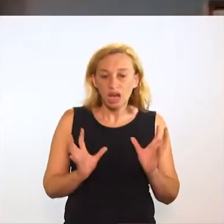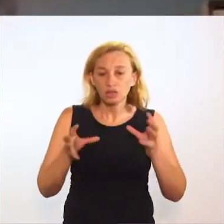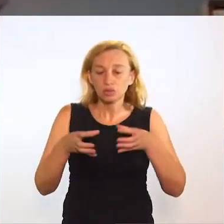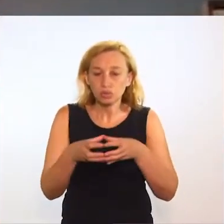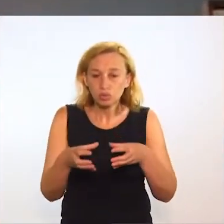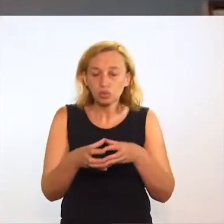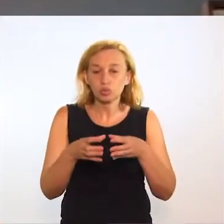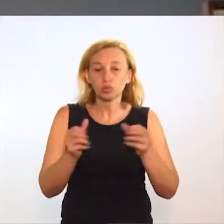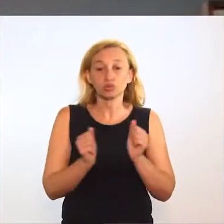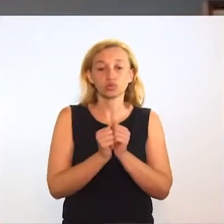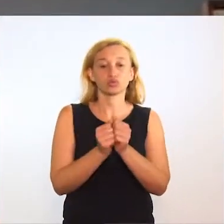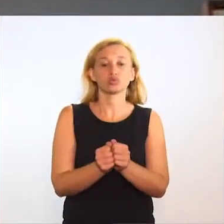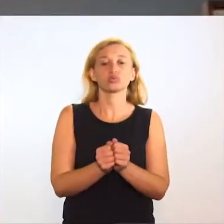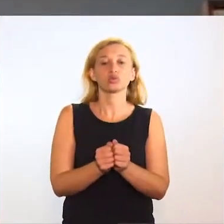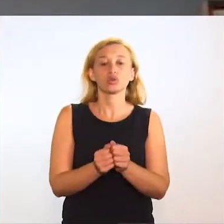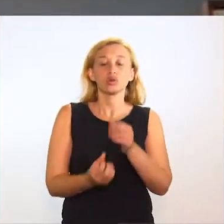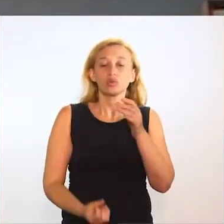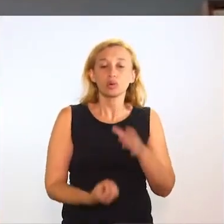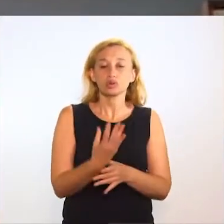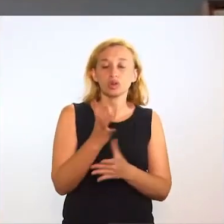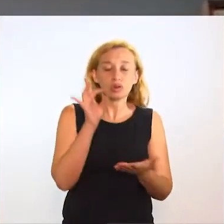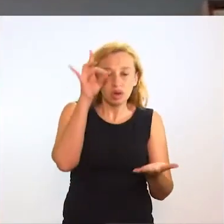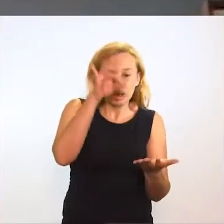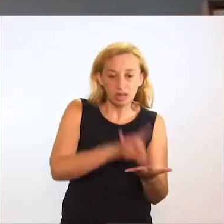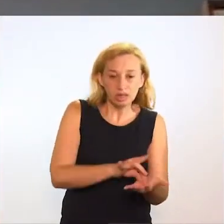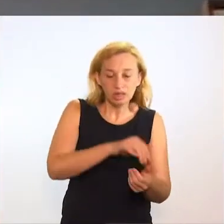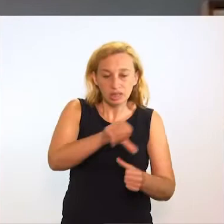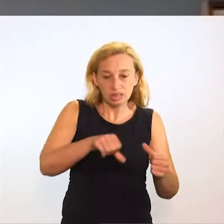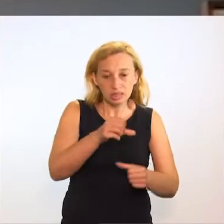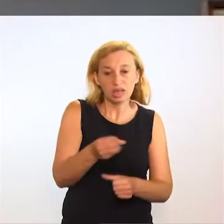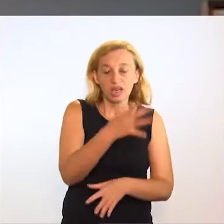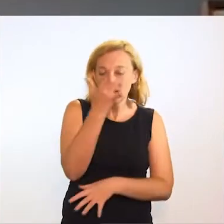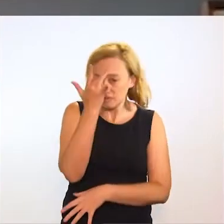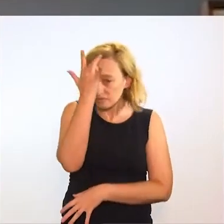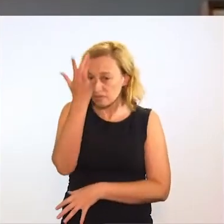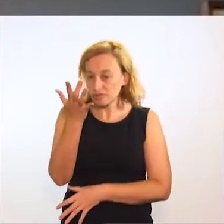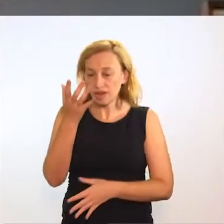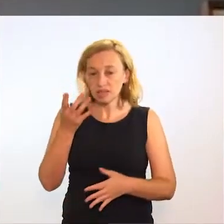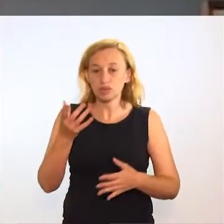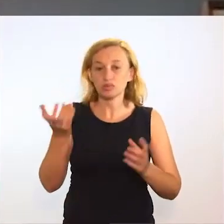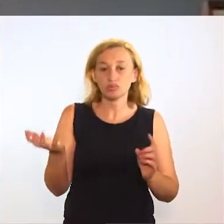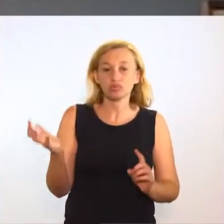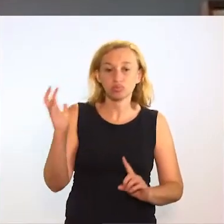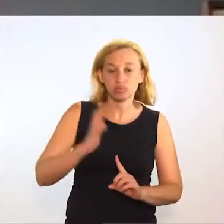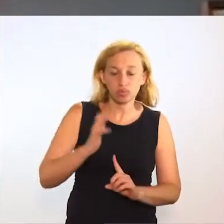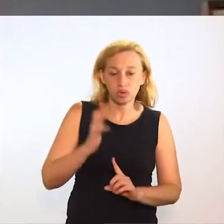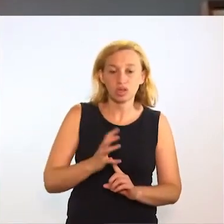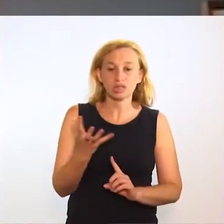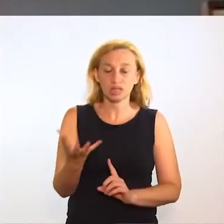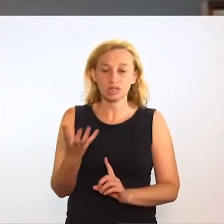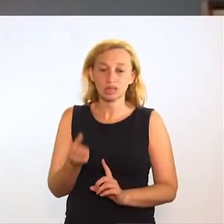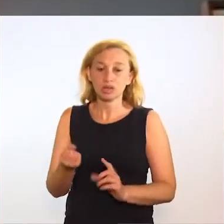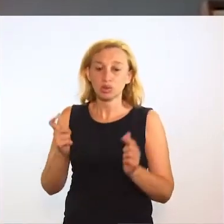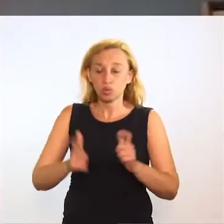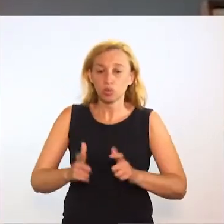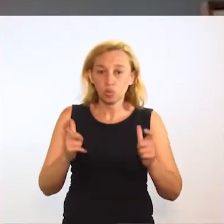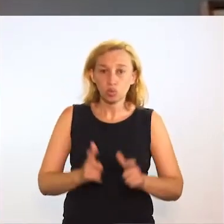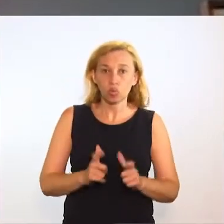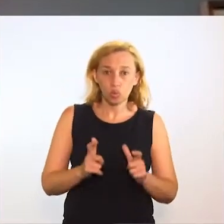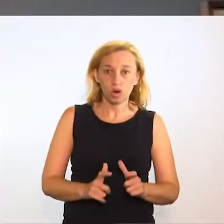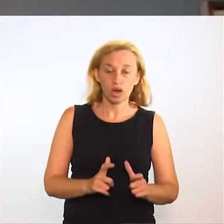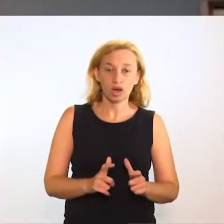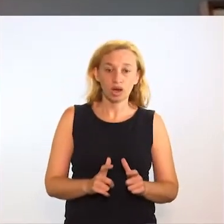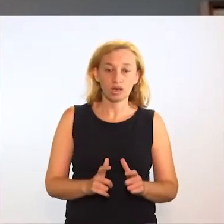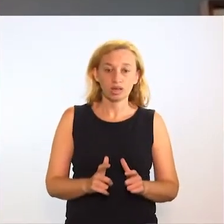fazer junto, o produzir algo que muda a realidade e que é muito fácil, né, de perceber o impacto quando